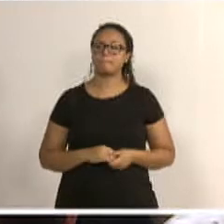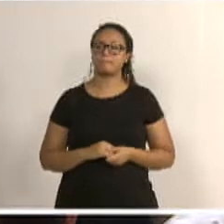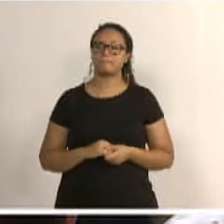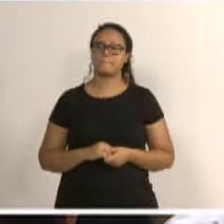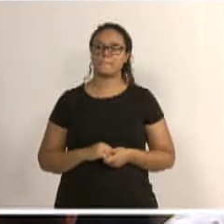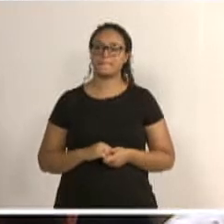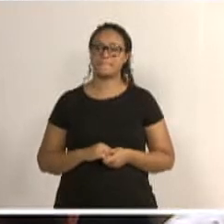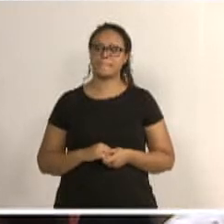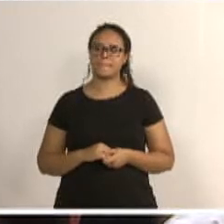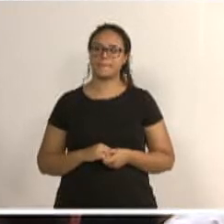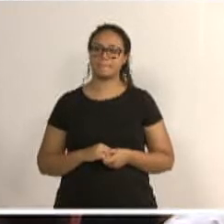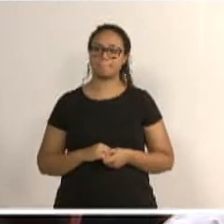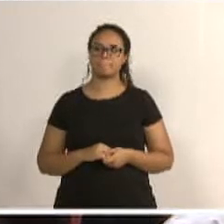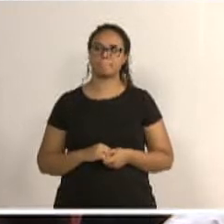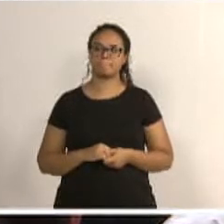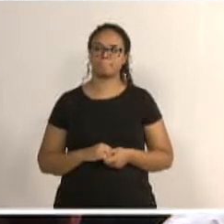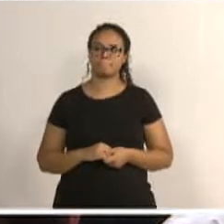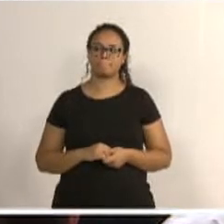à vontade.